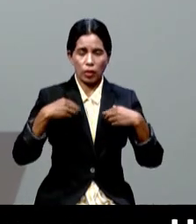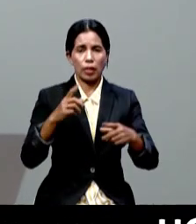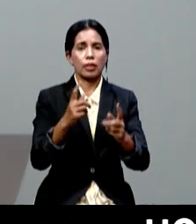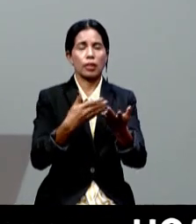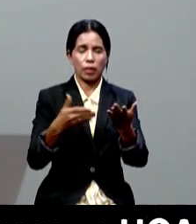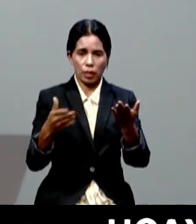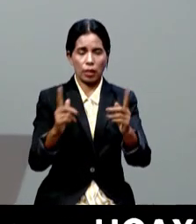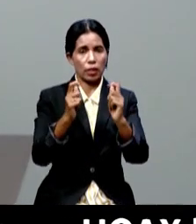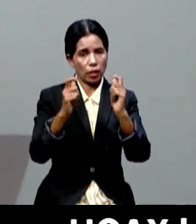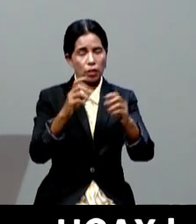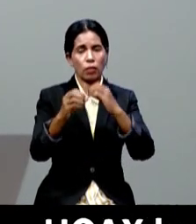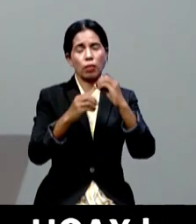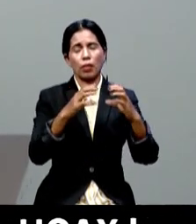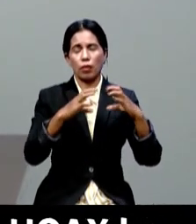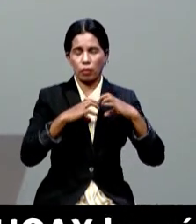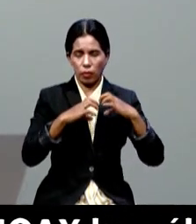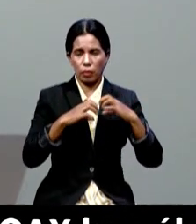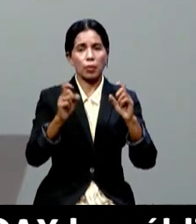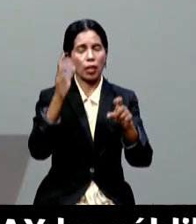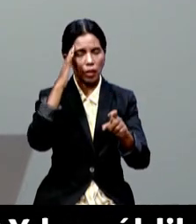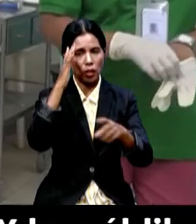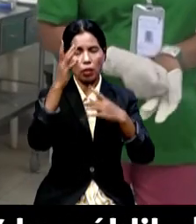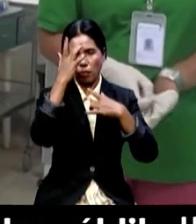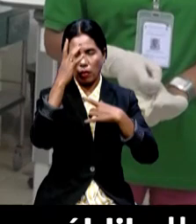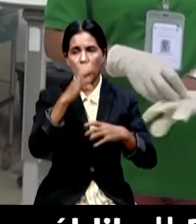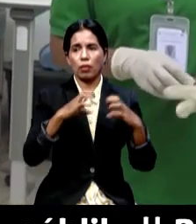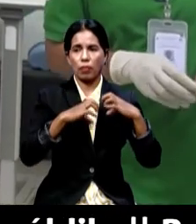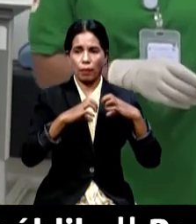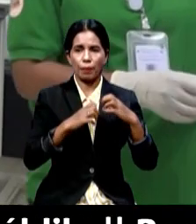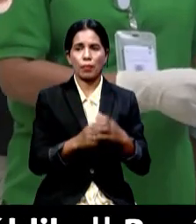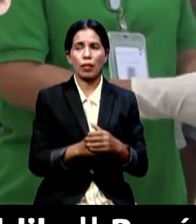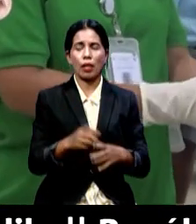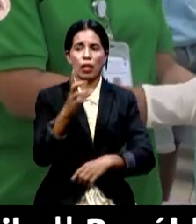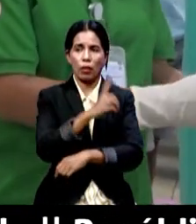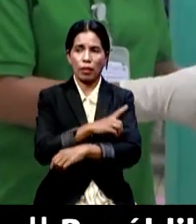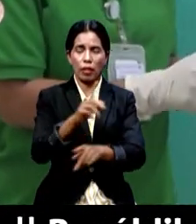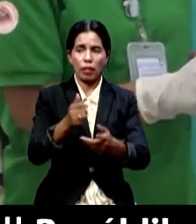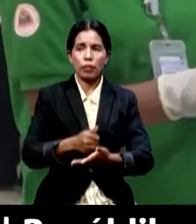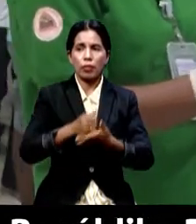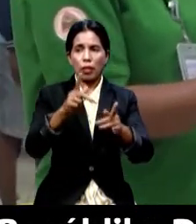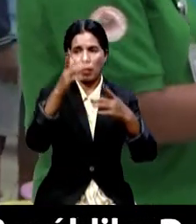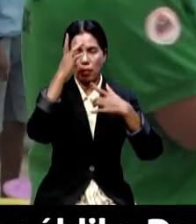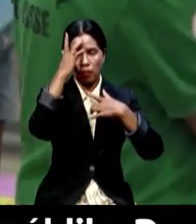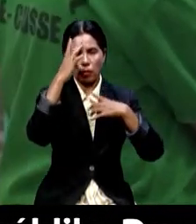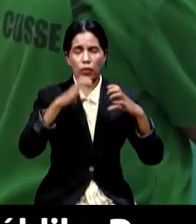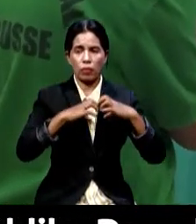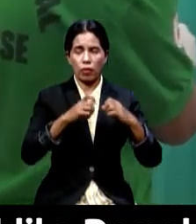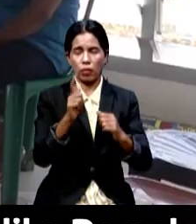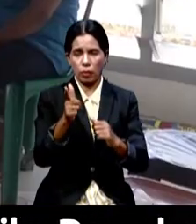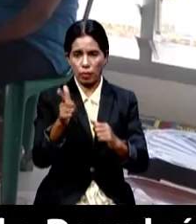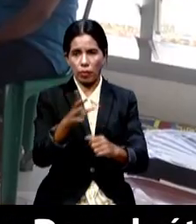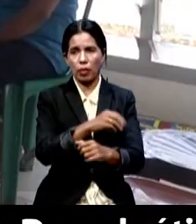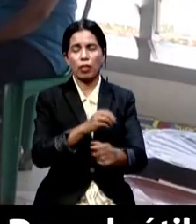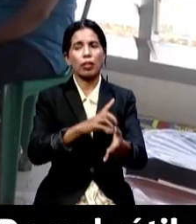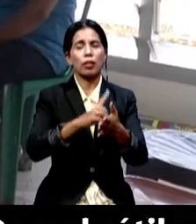si durante ne sira usa eleten ho de bela detecta moras fuan. Enquanto clínica refere cada loron atende paciente moras fuan ruanulu resin no